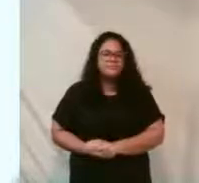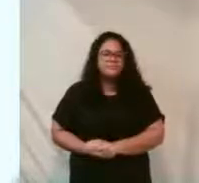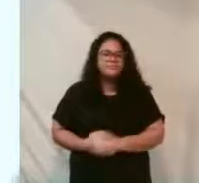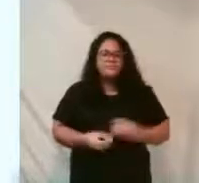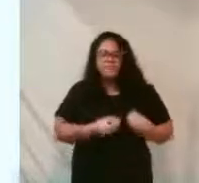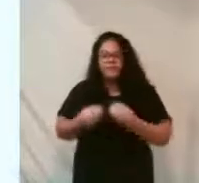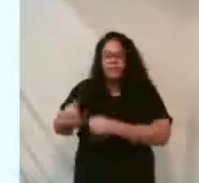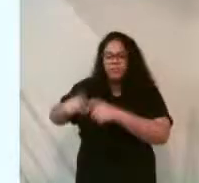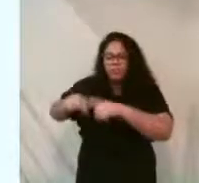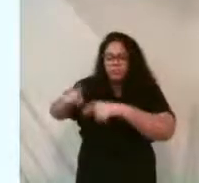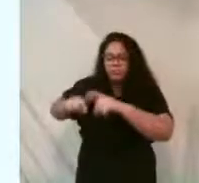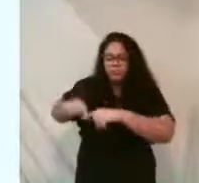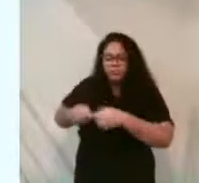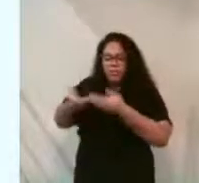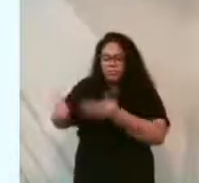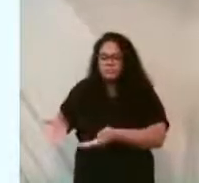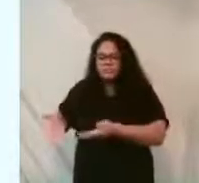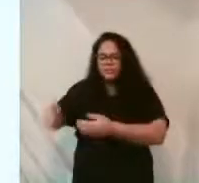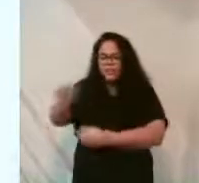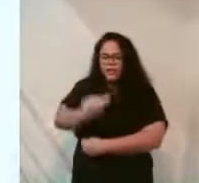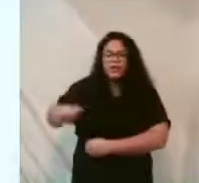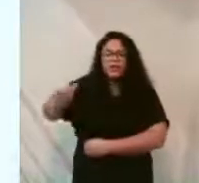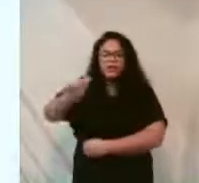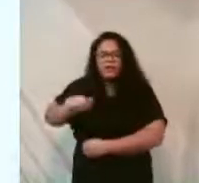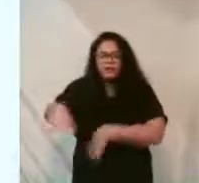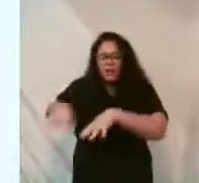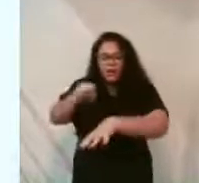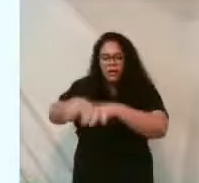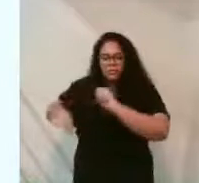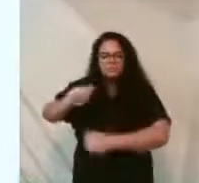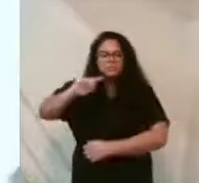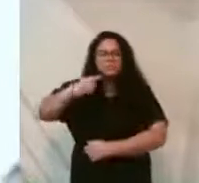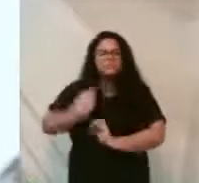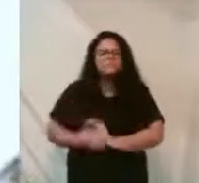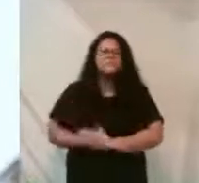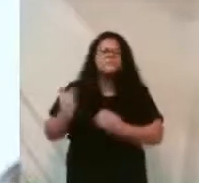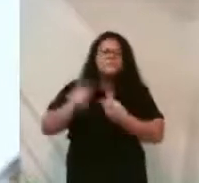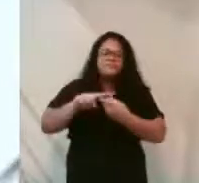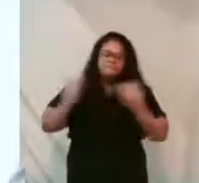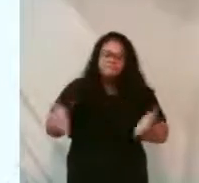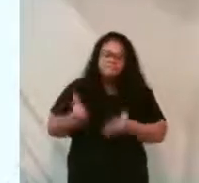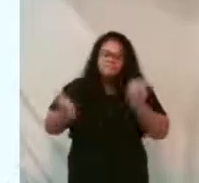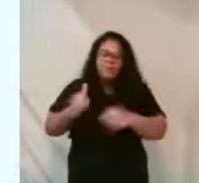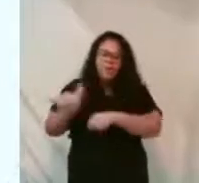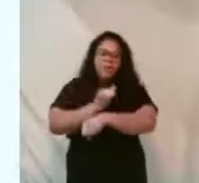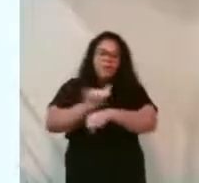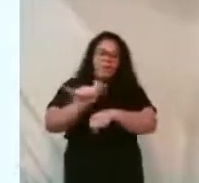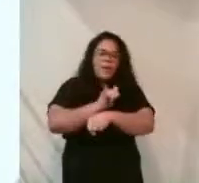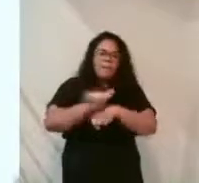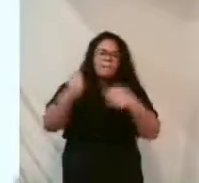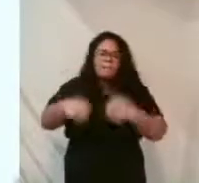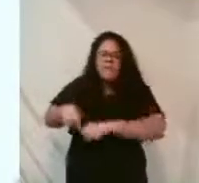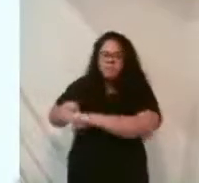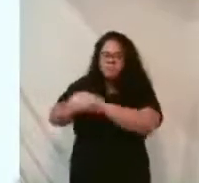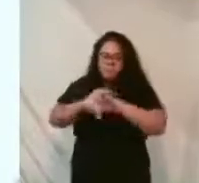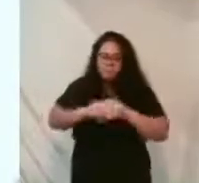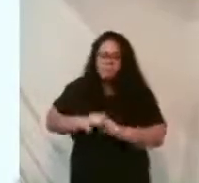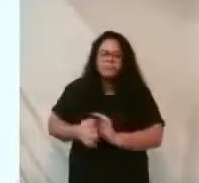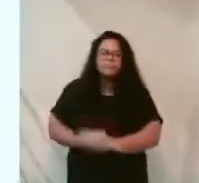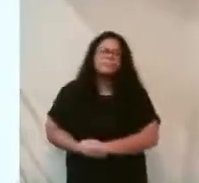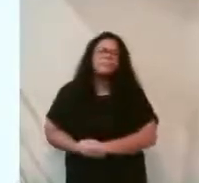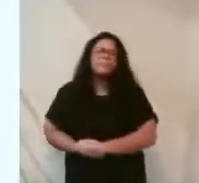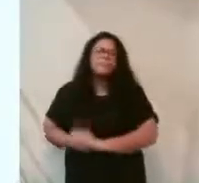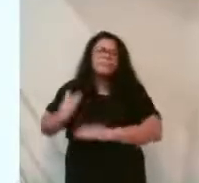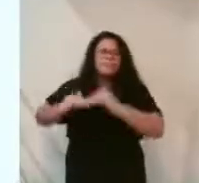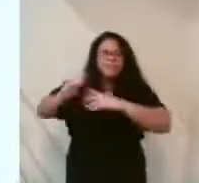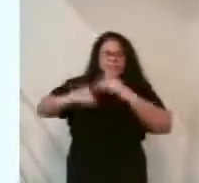locais. 12. Incentivo a mecanismo que apoia a participação profissionais e profissionais especializados para assegurar a